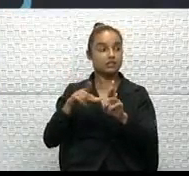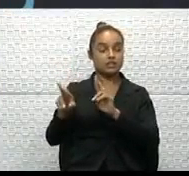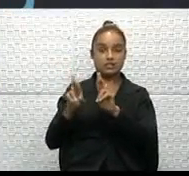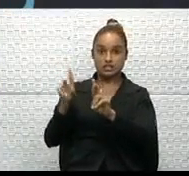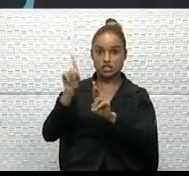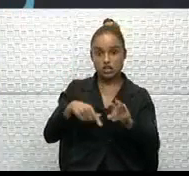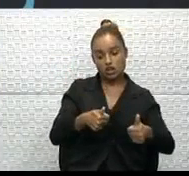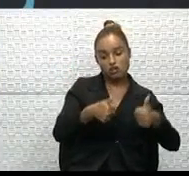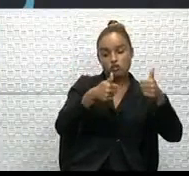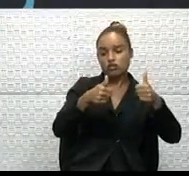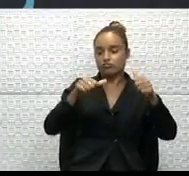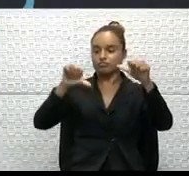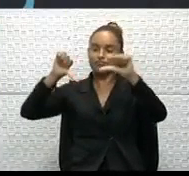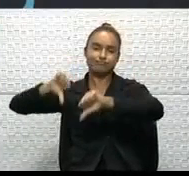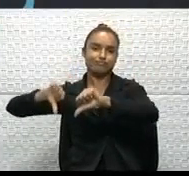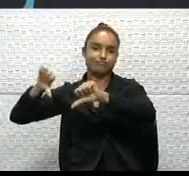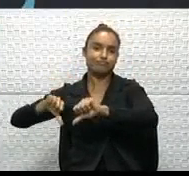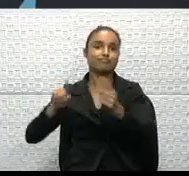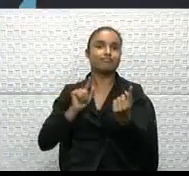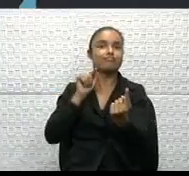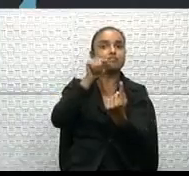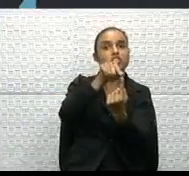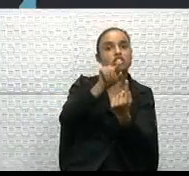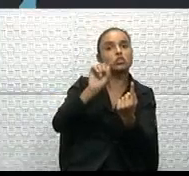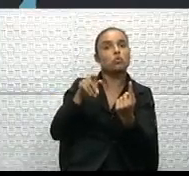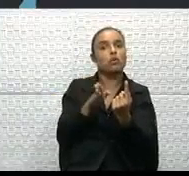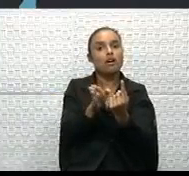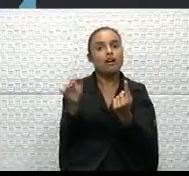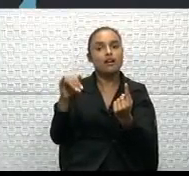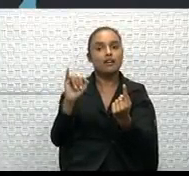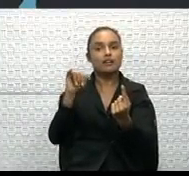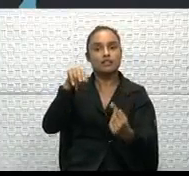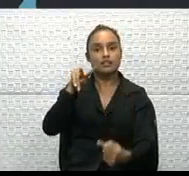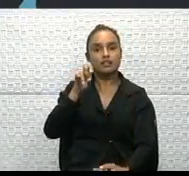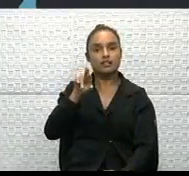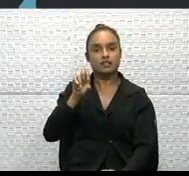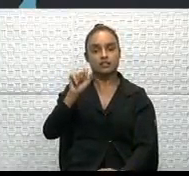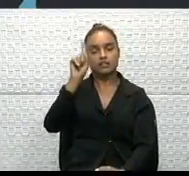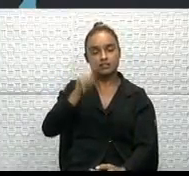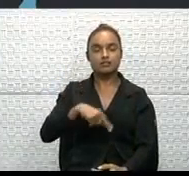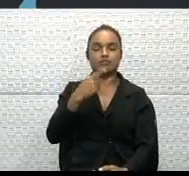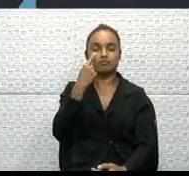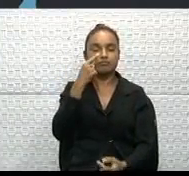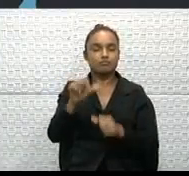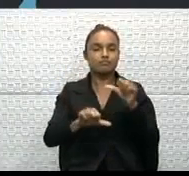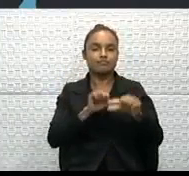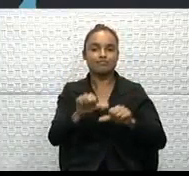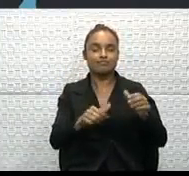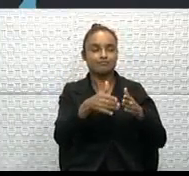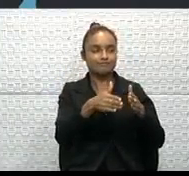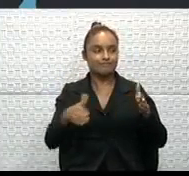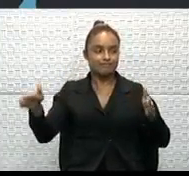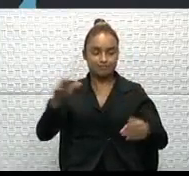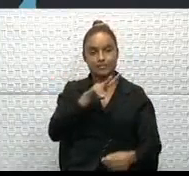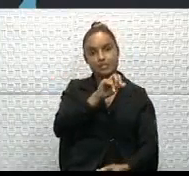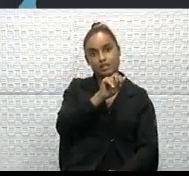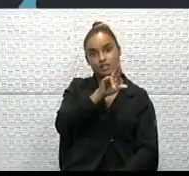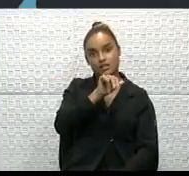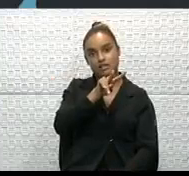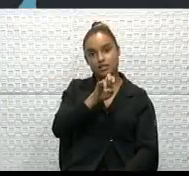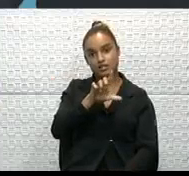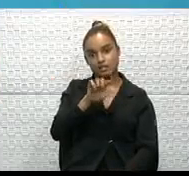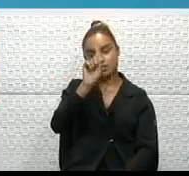relação é forte ou fraca, direta ou inversa, vai nos fazer conhecer a magnitude da alteração que ocorre em uma variável, quando